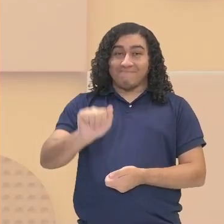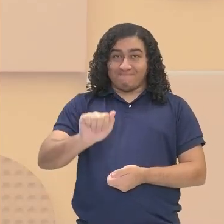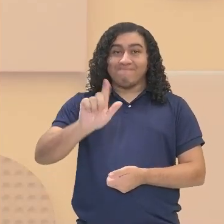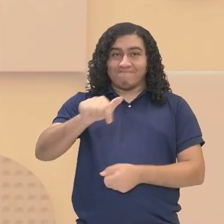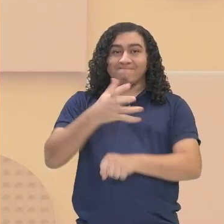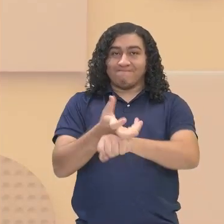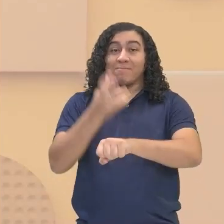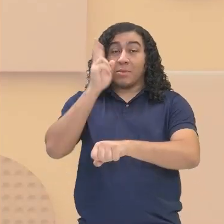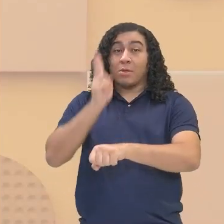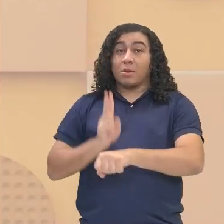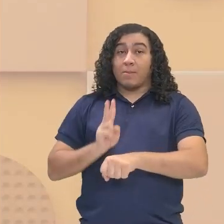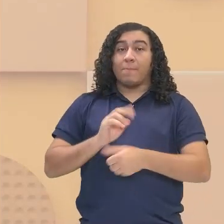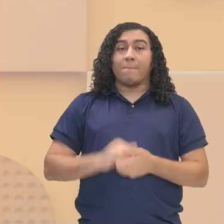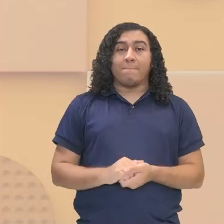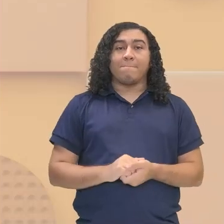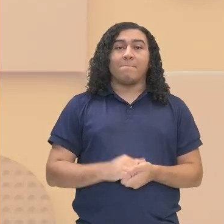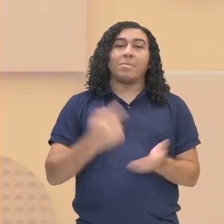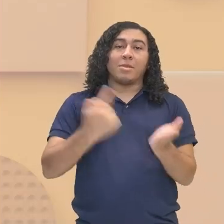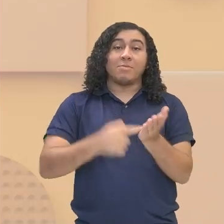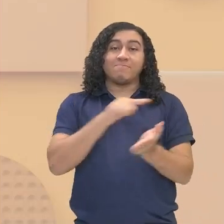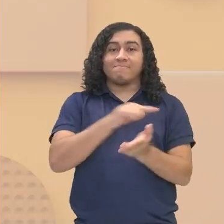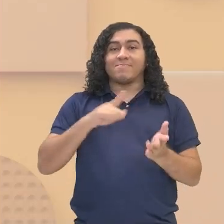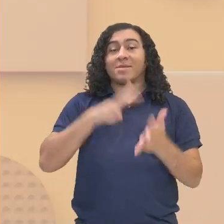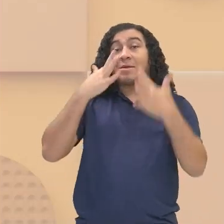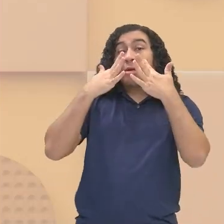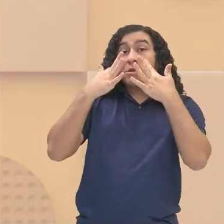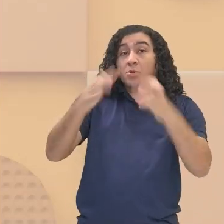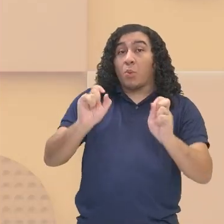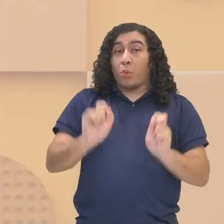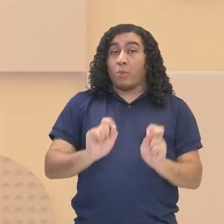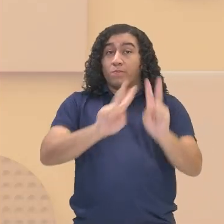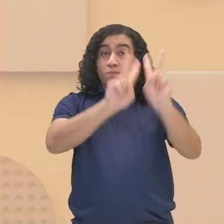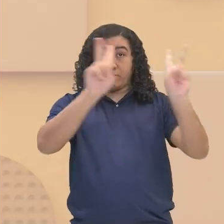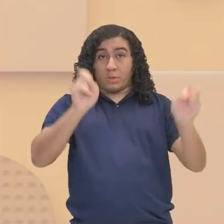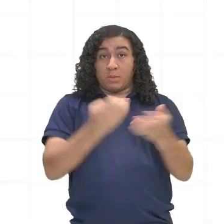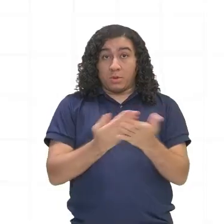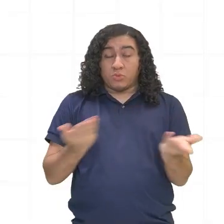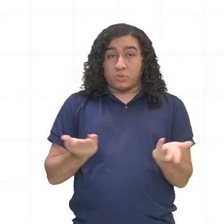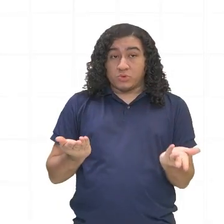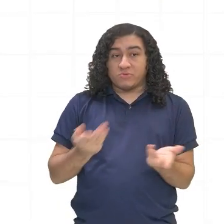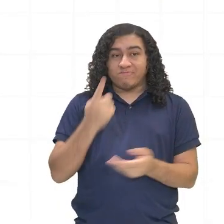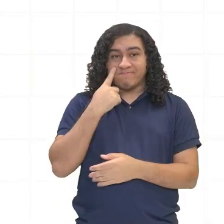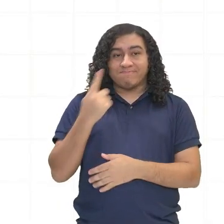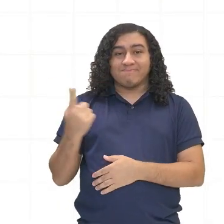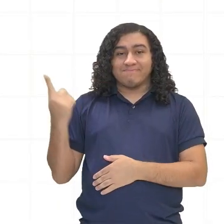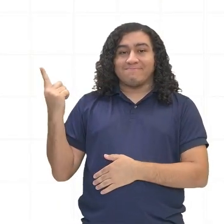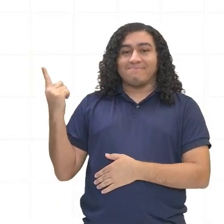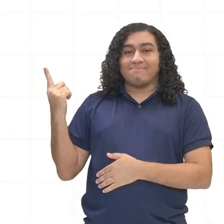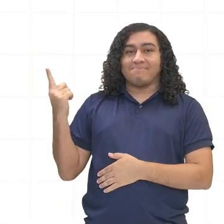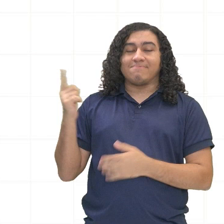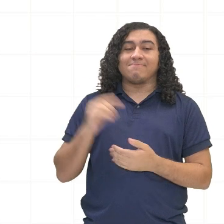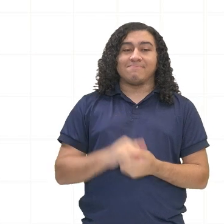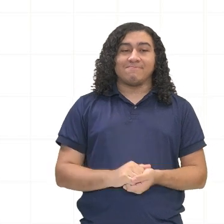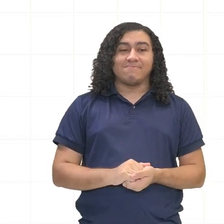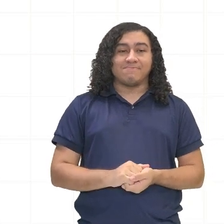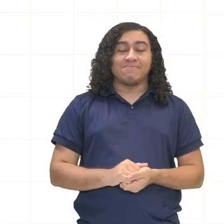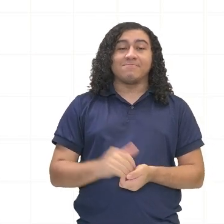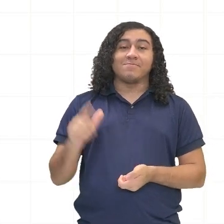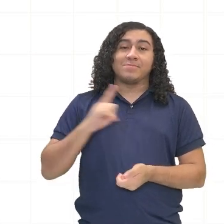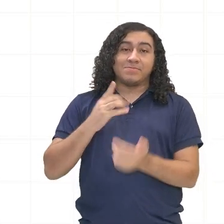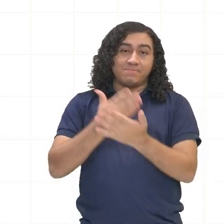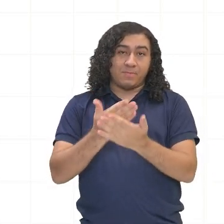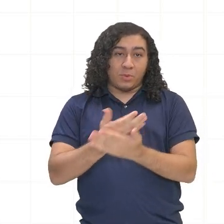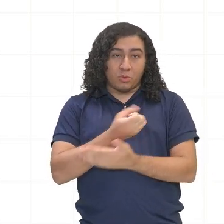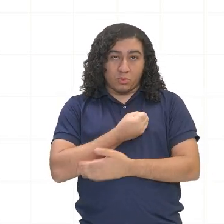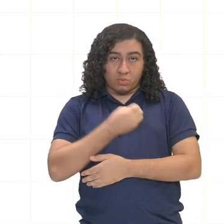História, e convido vocês, então, a acompanharem comigo o objeto de conhecimento da nossa aula. Olha só, nós temos, então, a aula de número